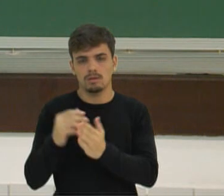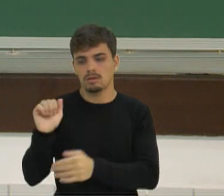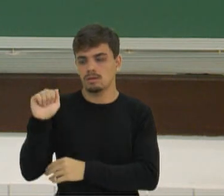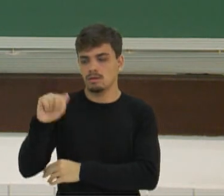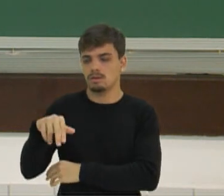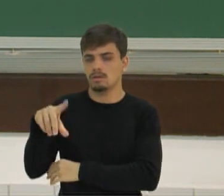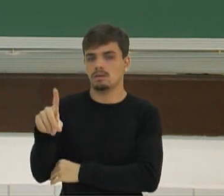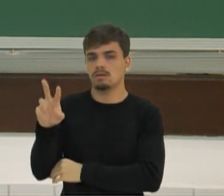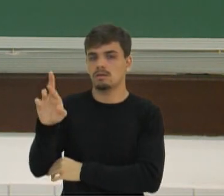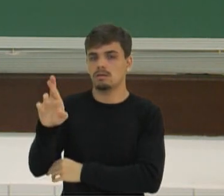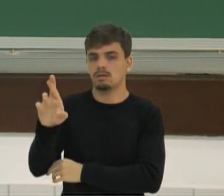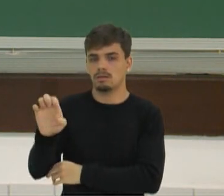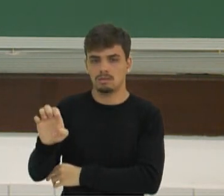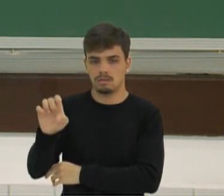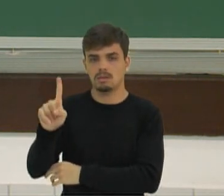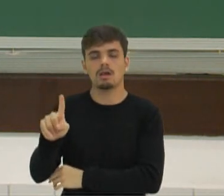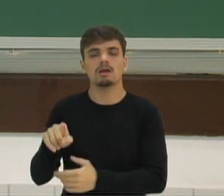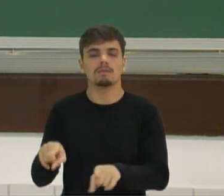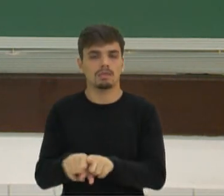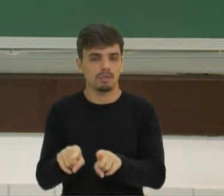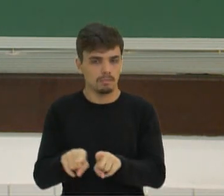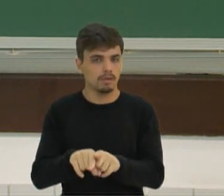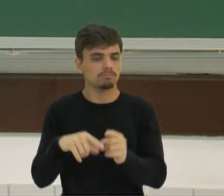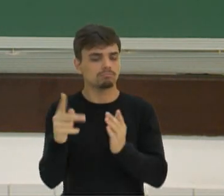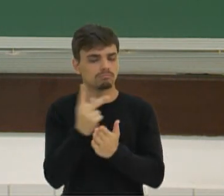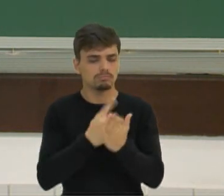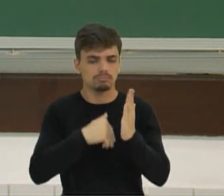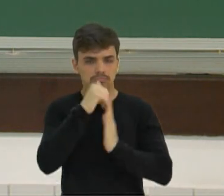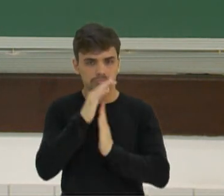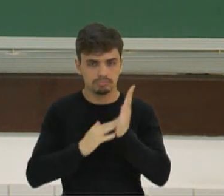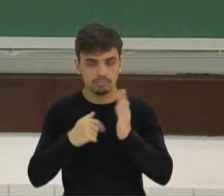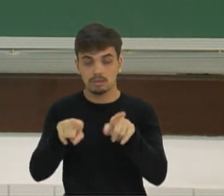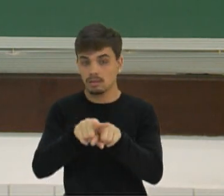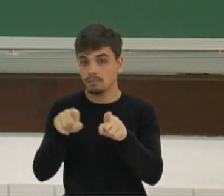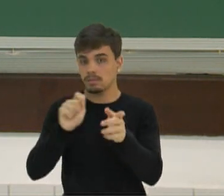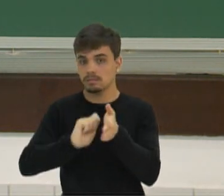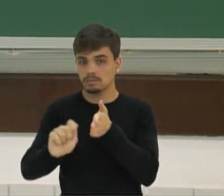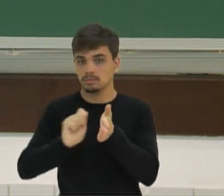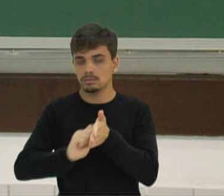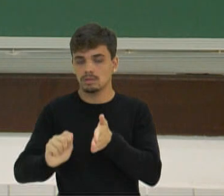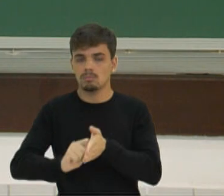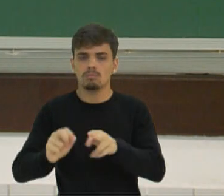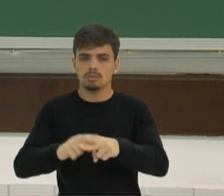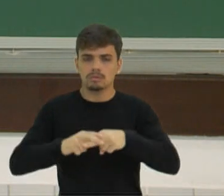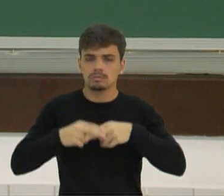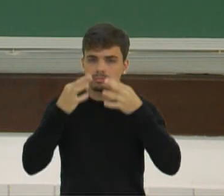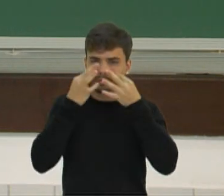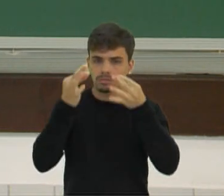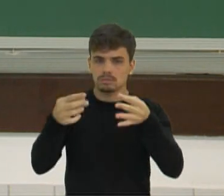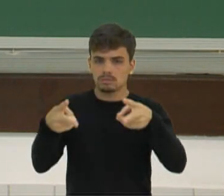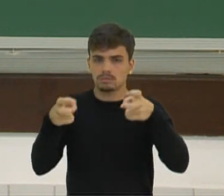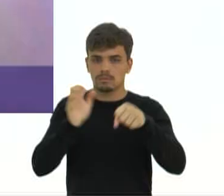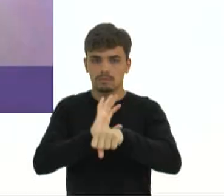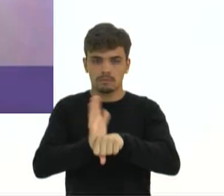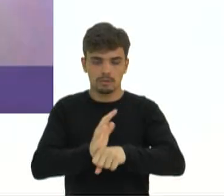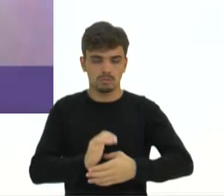André Kaliman, que é desenhista, ilustrador e escritor. Tá? Prestem atenção nesse vídeo, então.